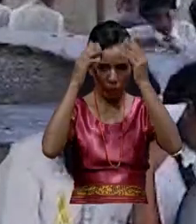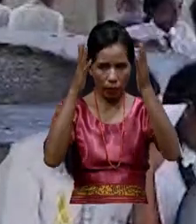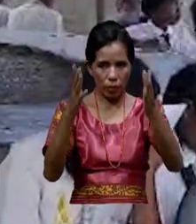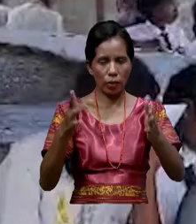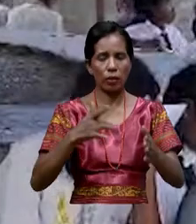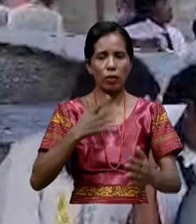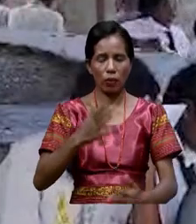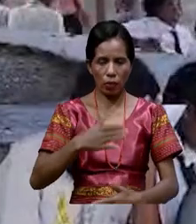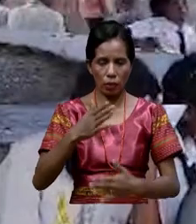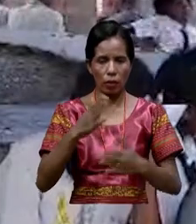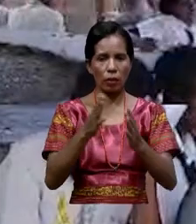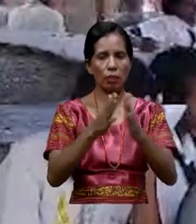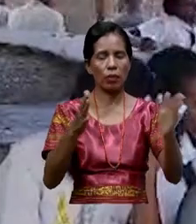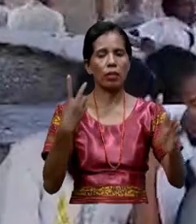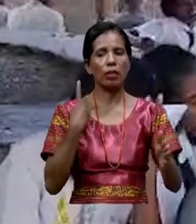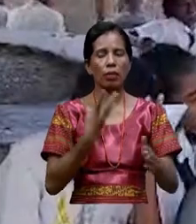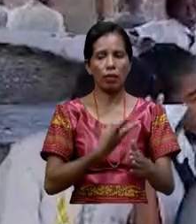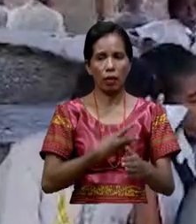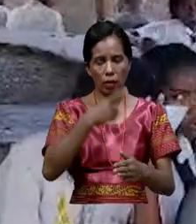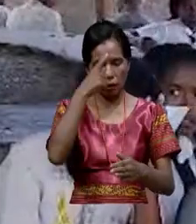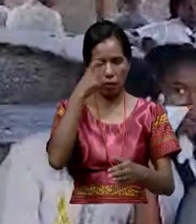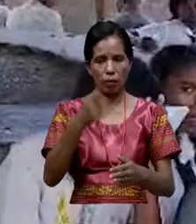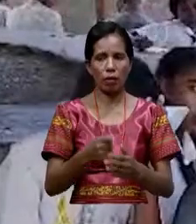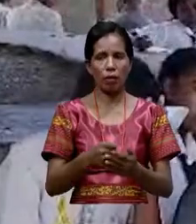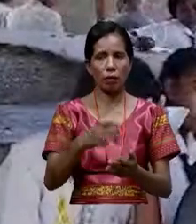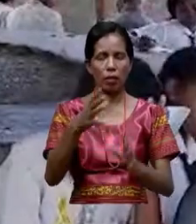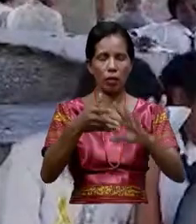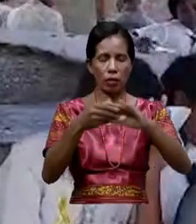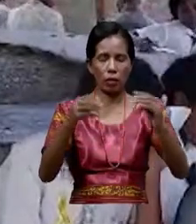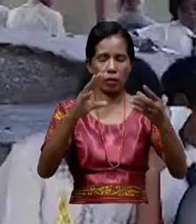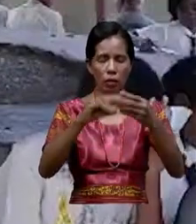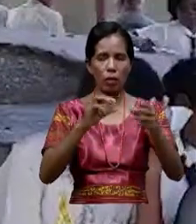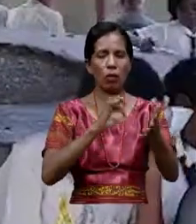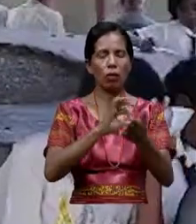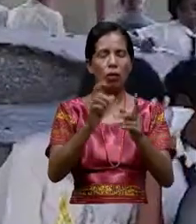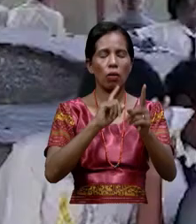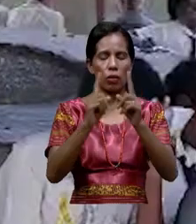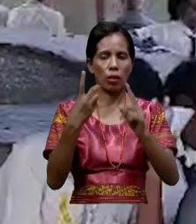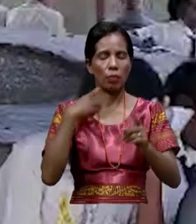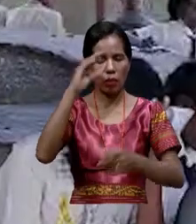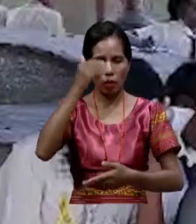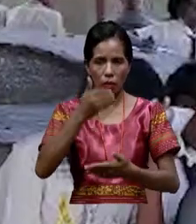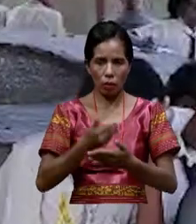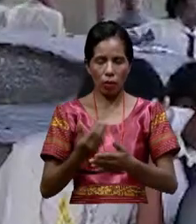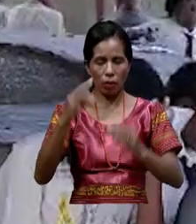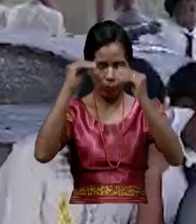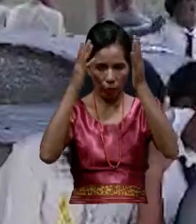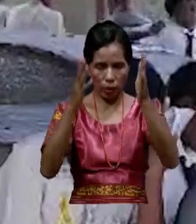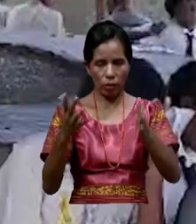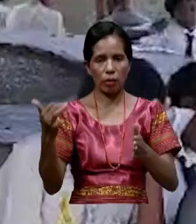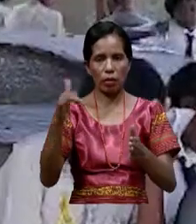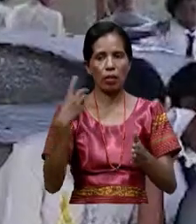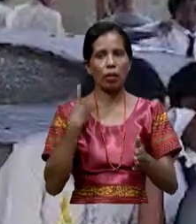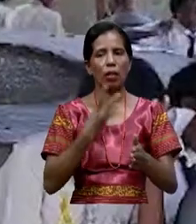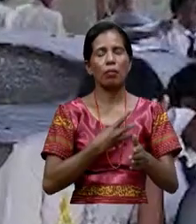orgulho de voto ir a BAM. Também é uma história ir a hoje, enquanto a BAM é o ano, a minha mestre Sira, e ganhei a